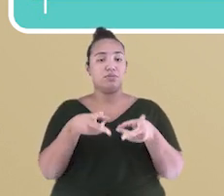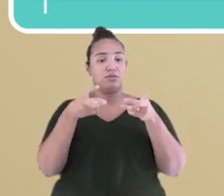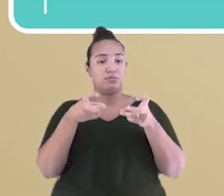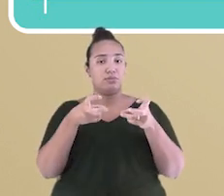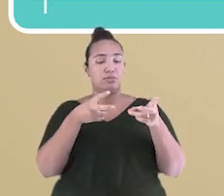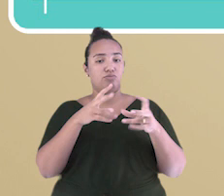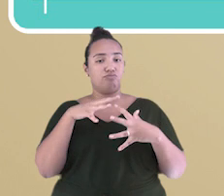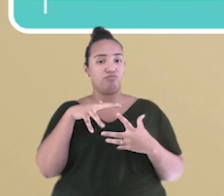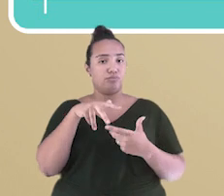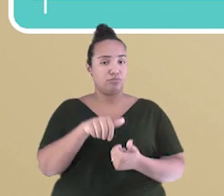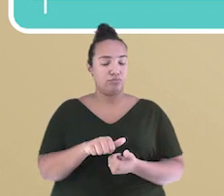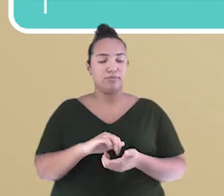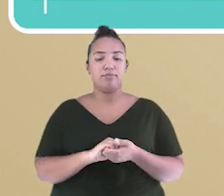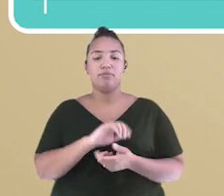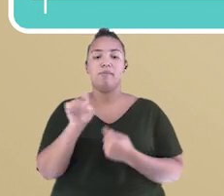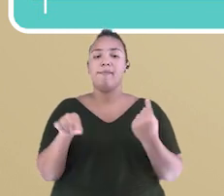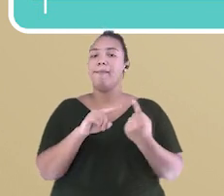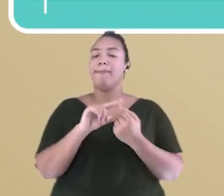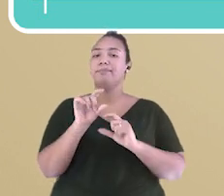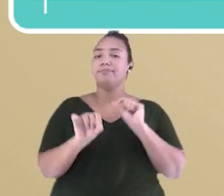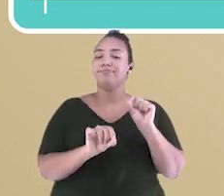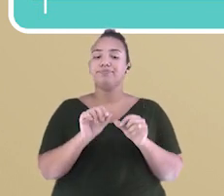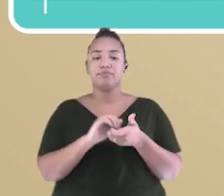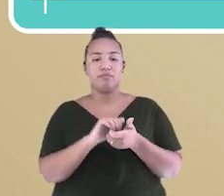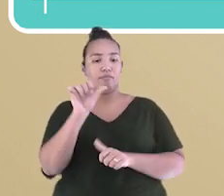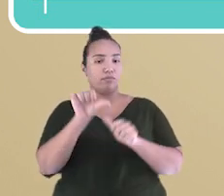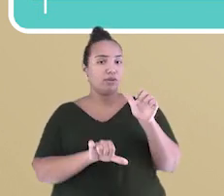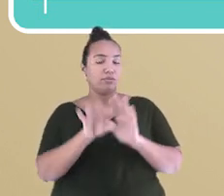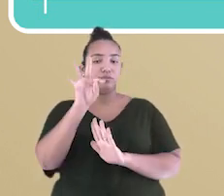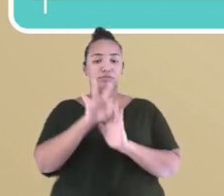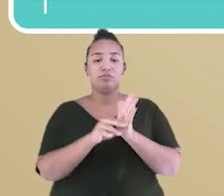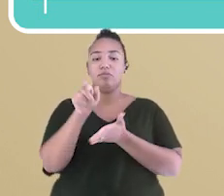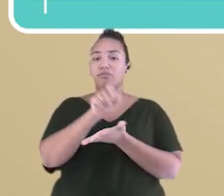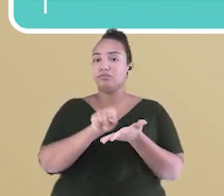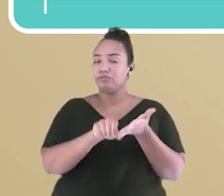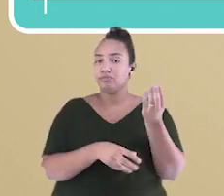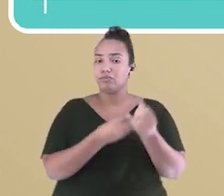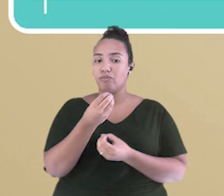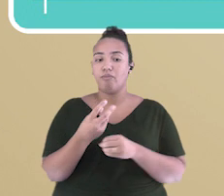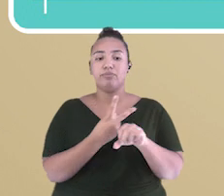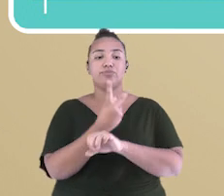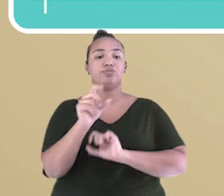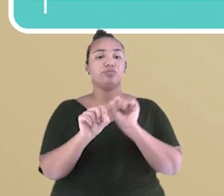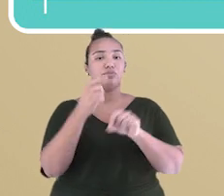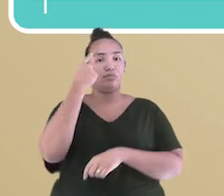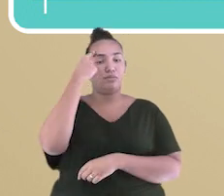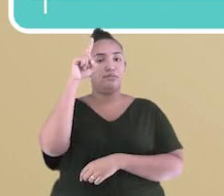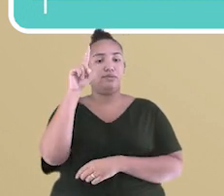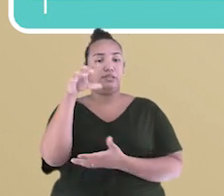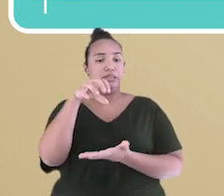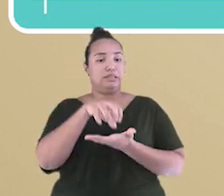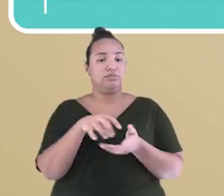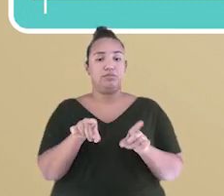global. Os objetivos são analisar a escrita de um texto, buscando a ideia principal.